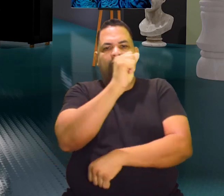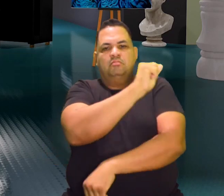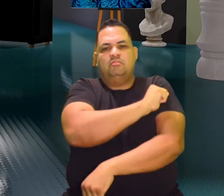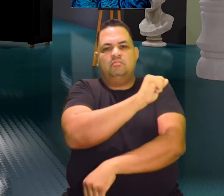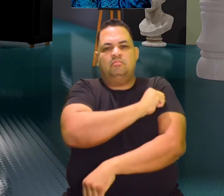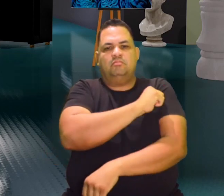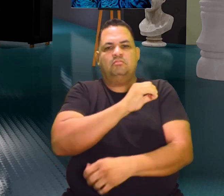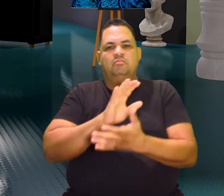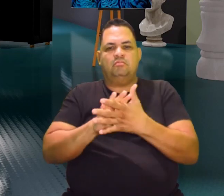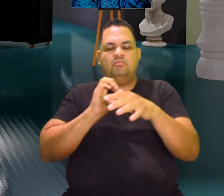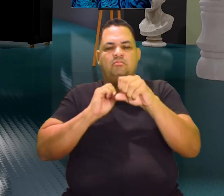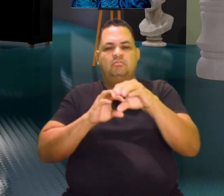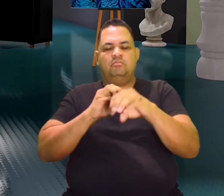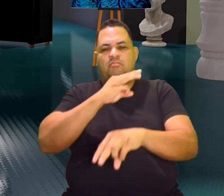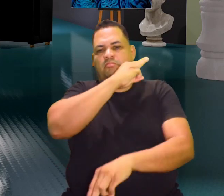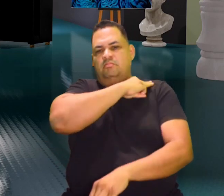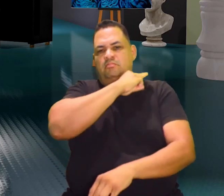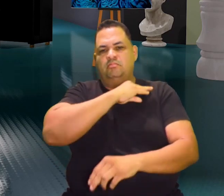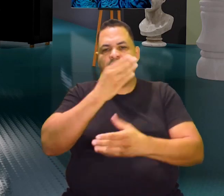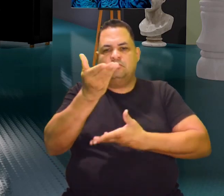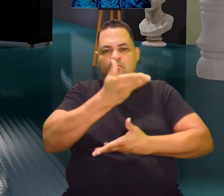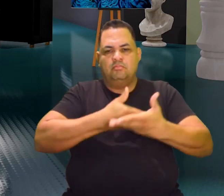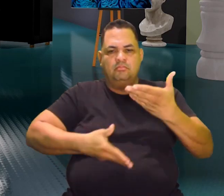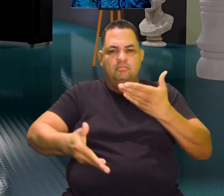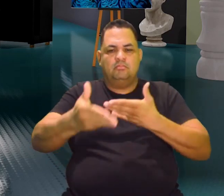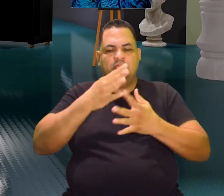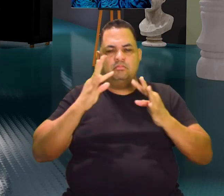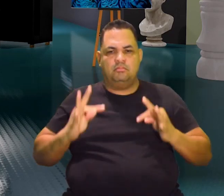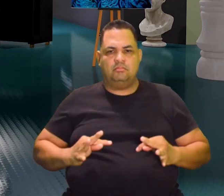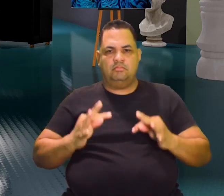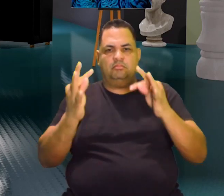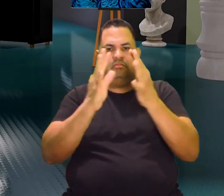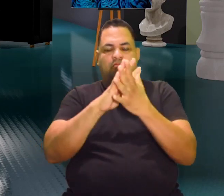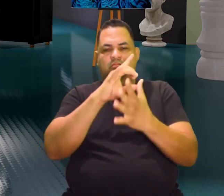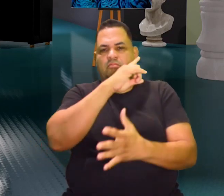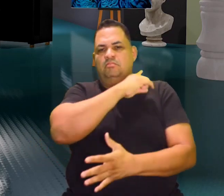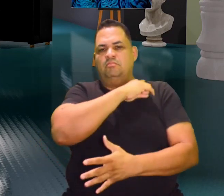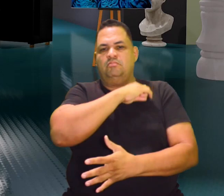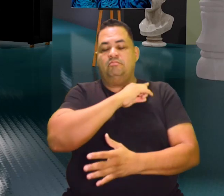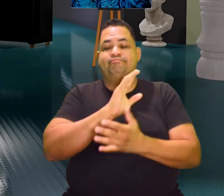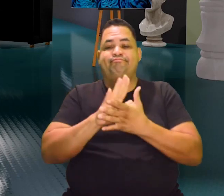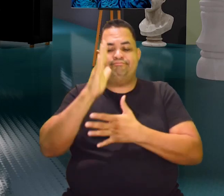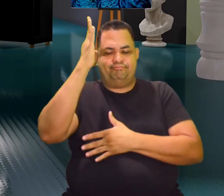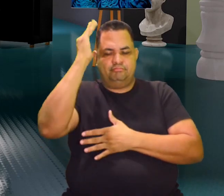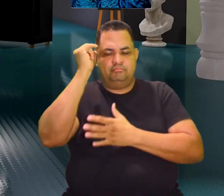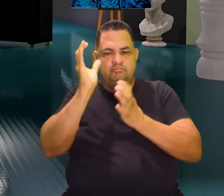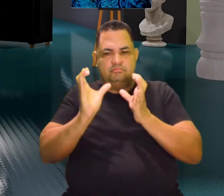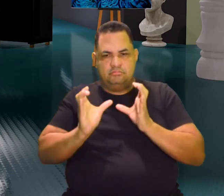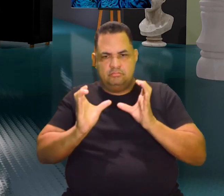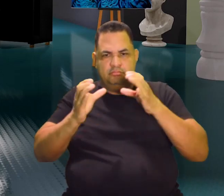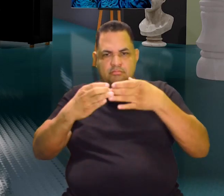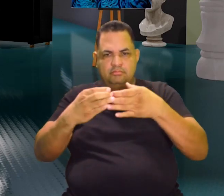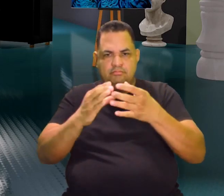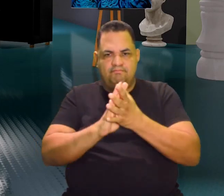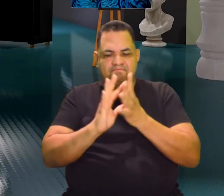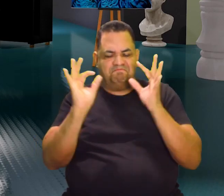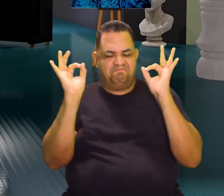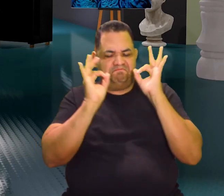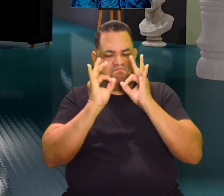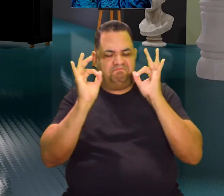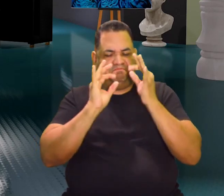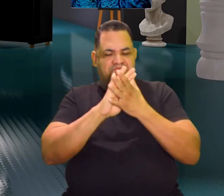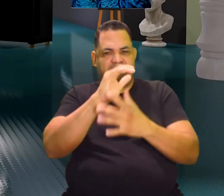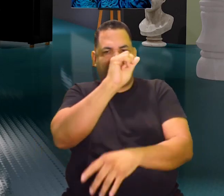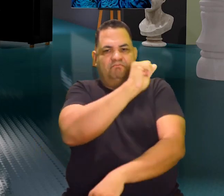com mediação tecnológica, turmas do primeiro ano. Sei que essa turma, estou sabendo que vocês são excelentes alunos, que